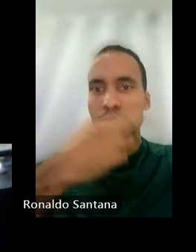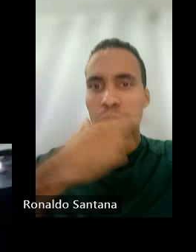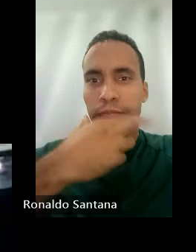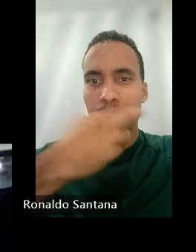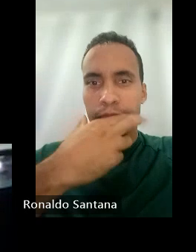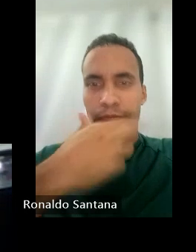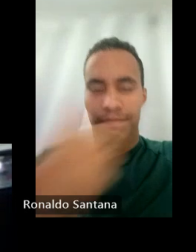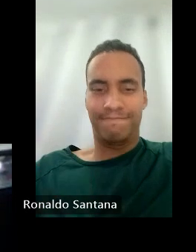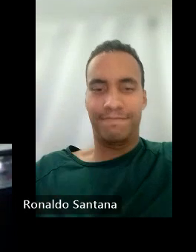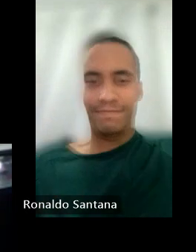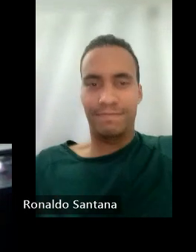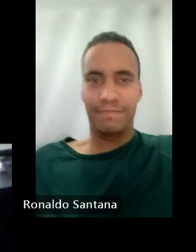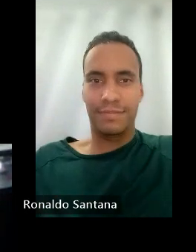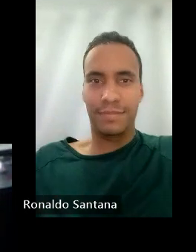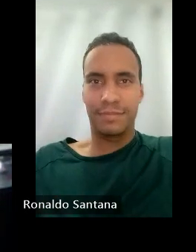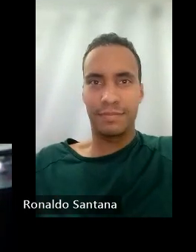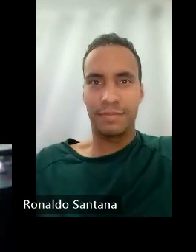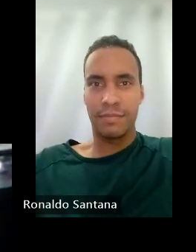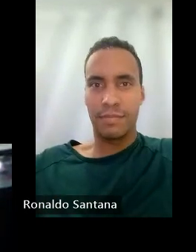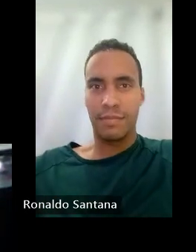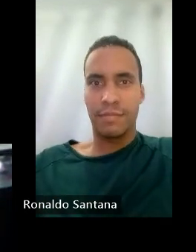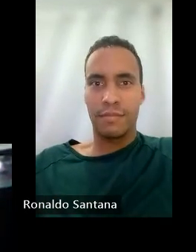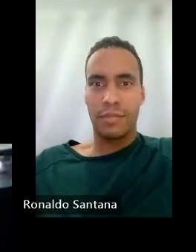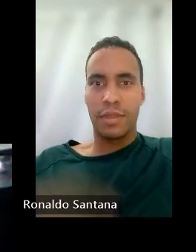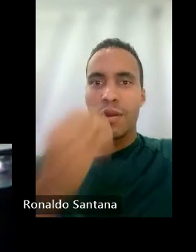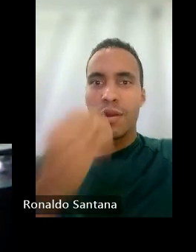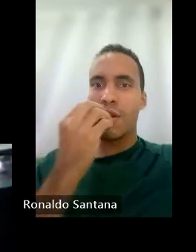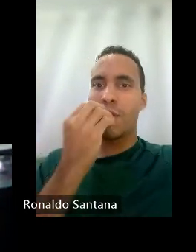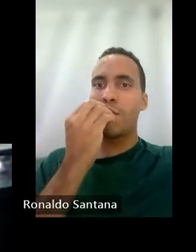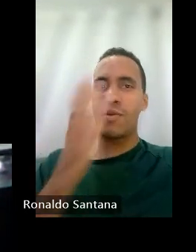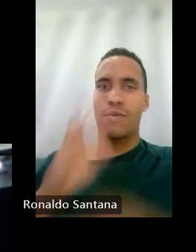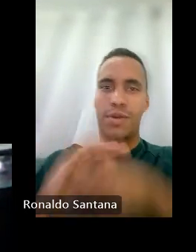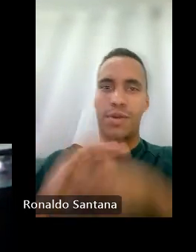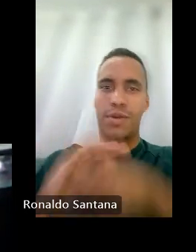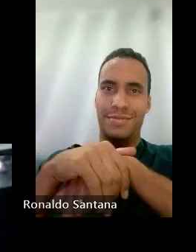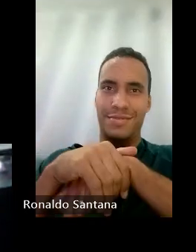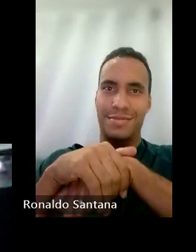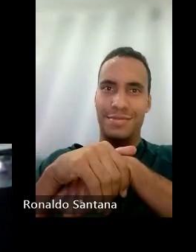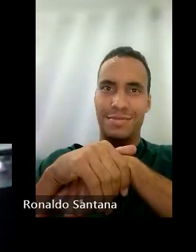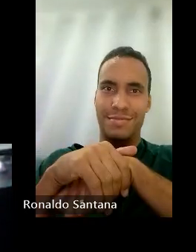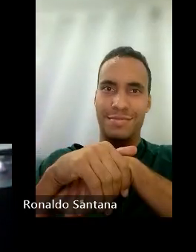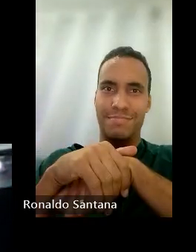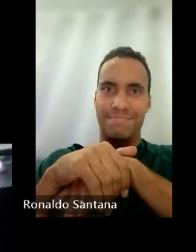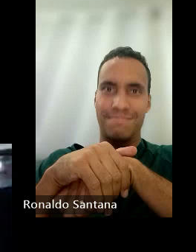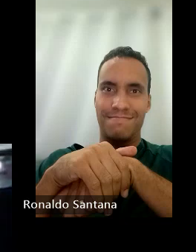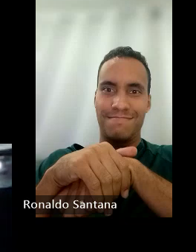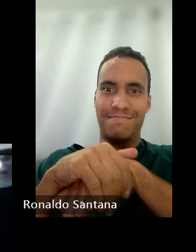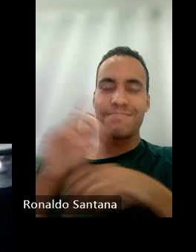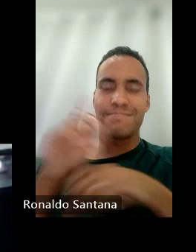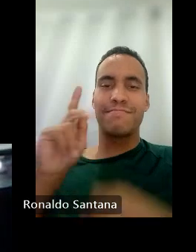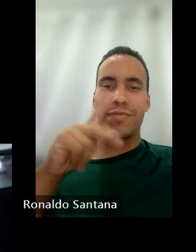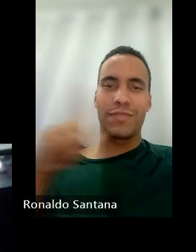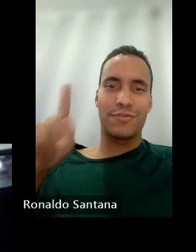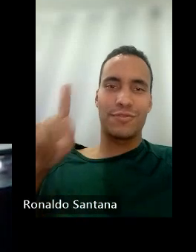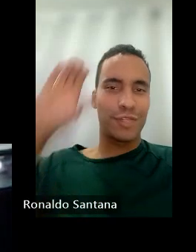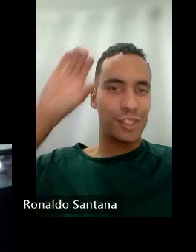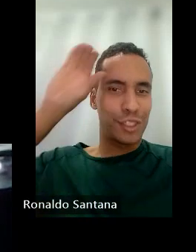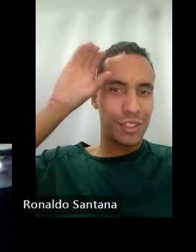Ronaldo tá com a câmera. Para mim, ele tá parecendo muito pequenininho aí. Não sei se eu vou conseguir. Você põe voz para mim também, por favor? Boa